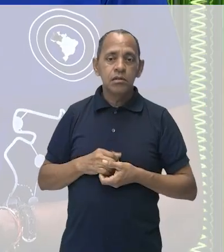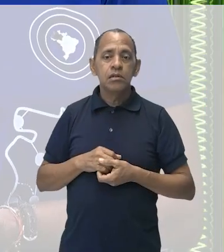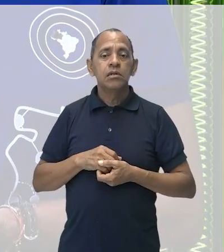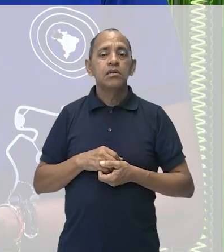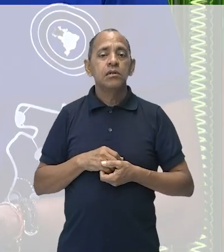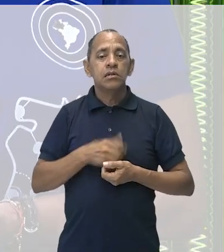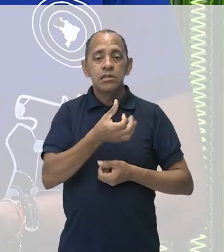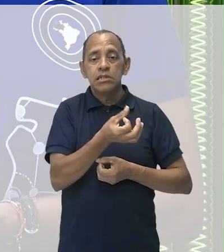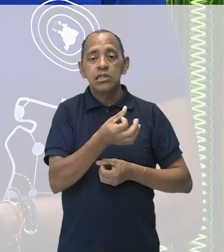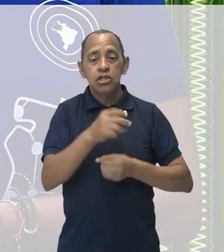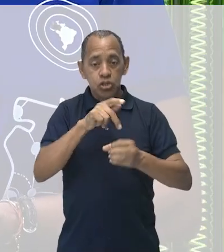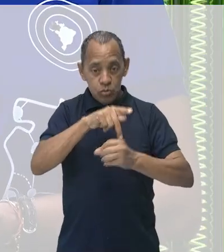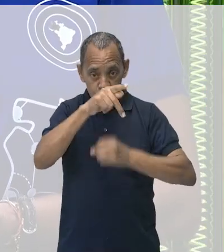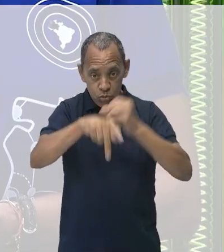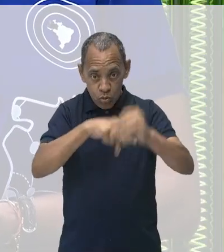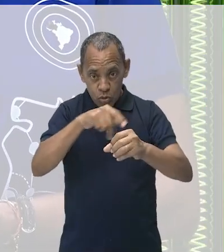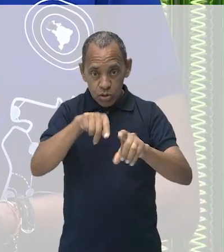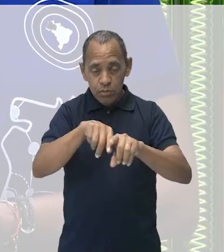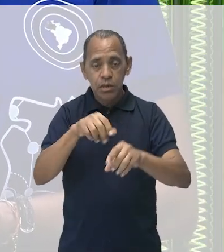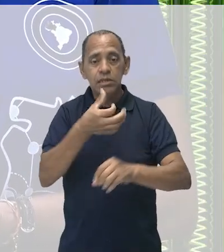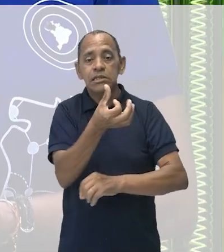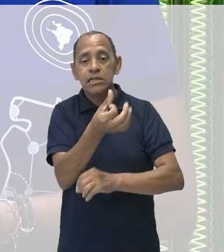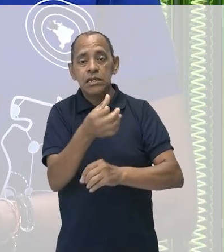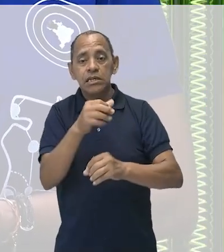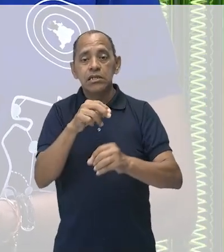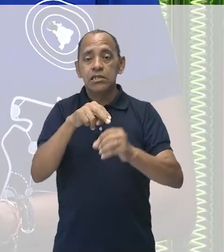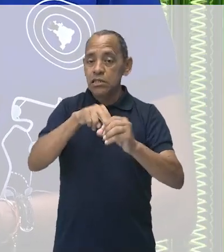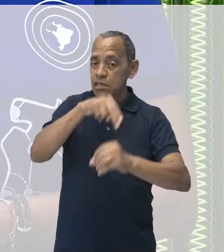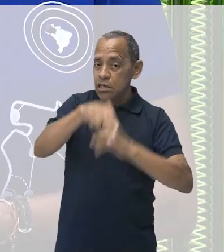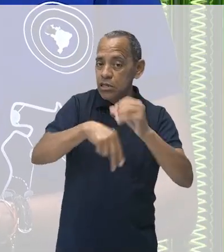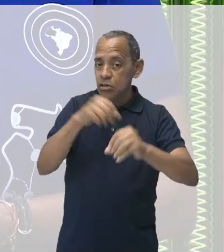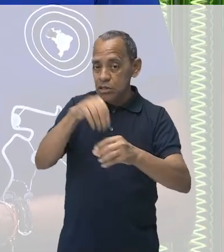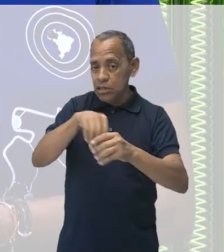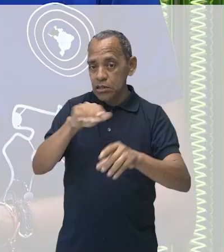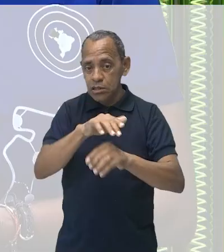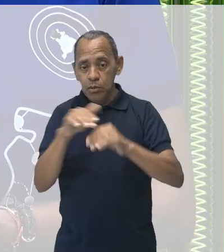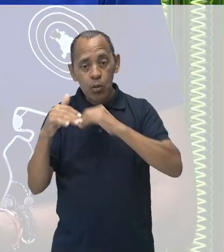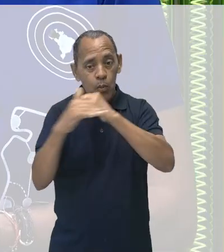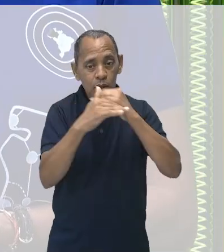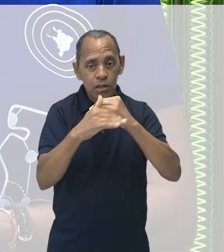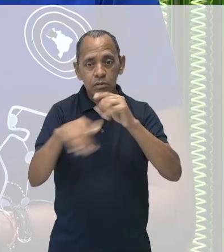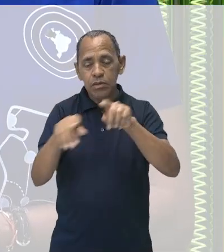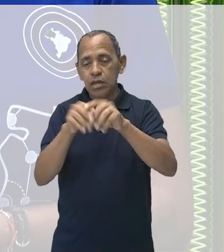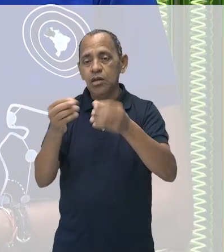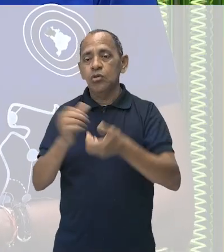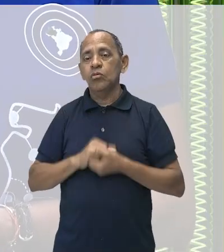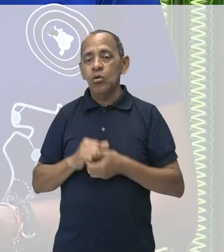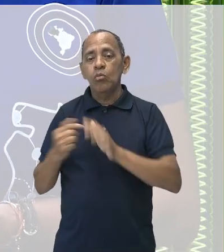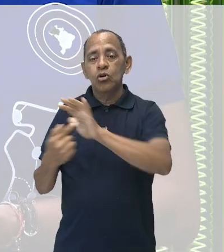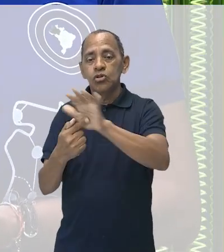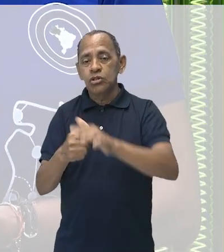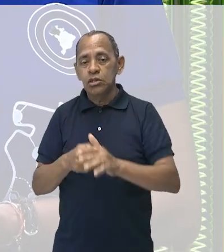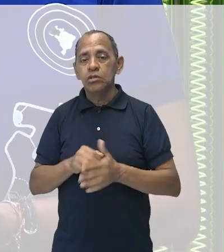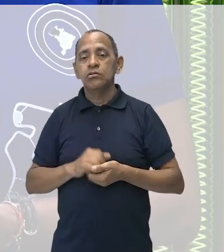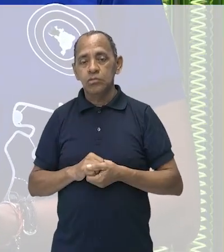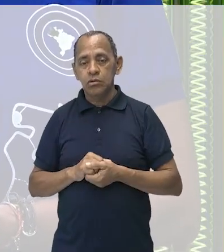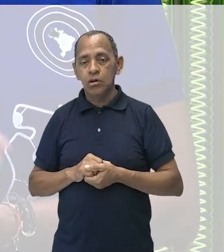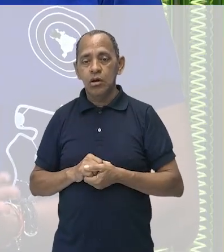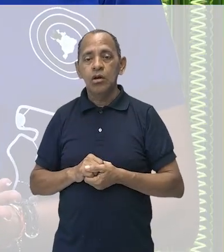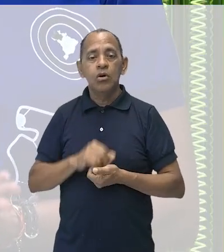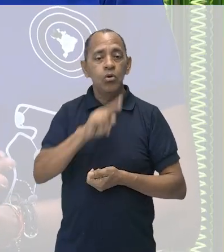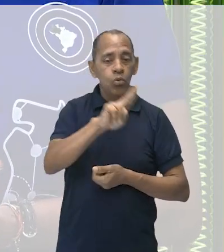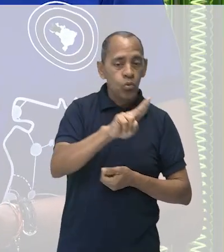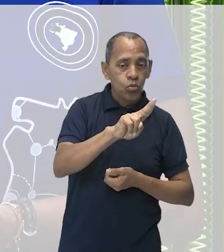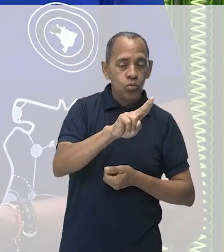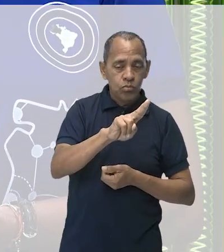núcleo, tornando um padrão preciso, bem como prático, definindo a unidade de massa atômica